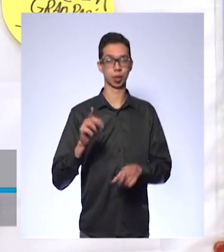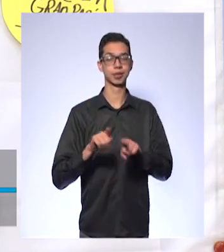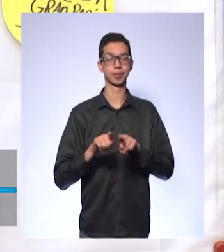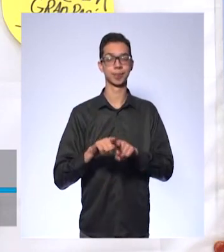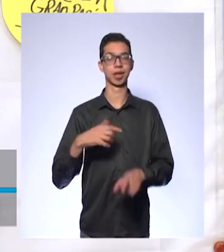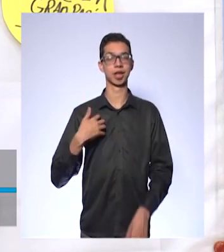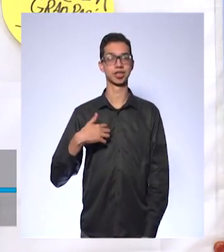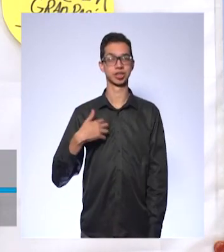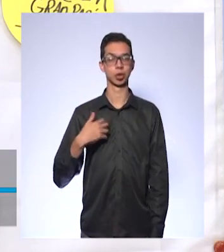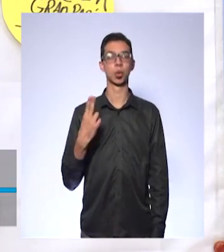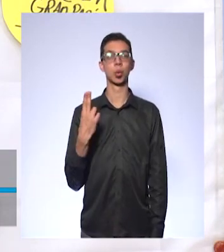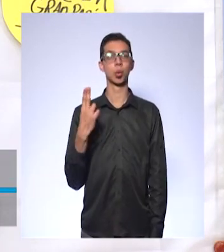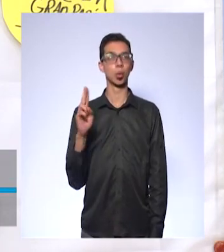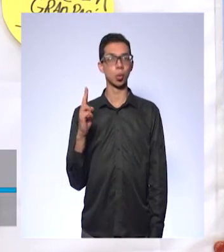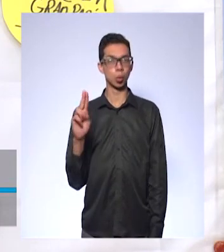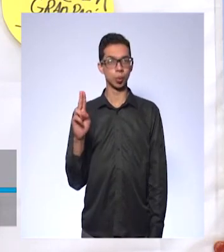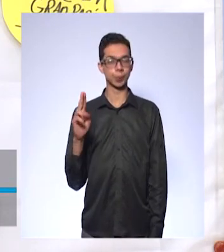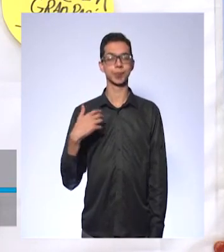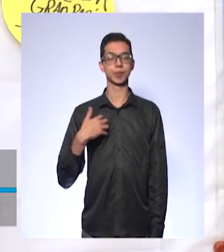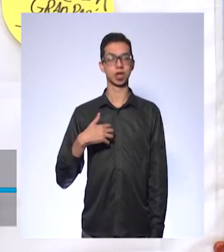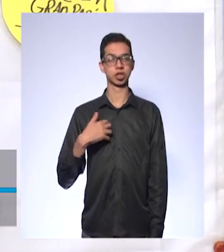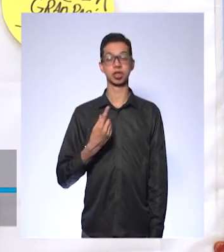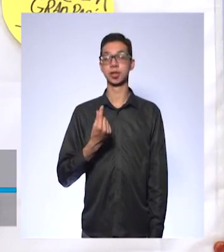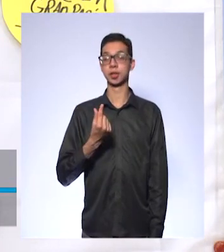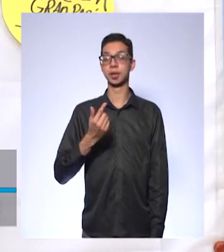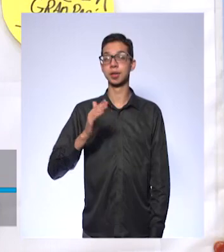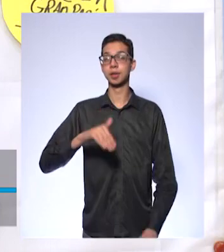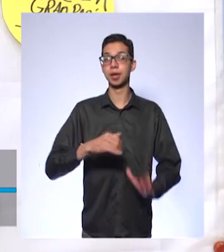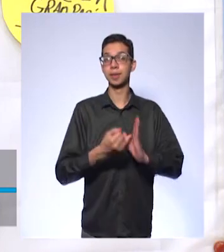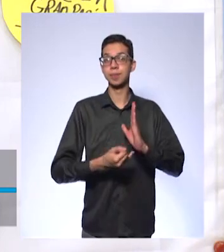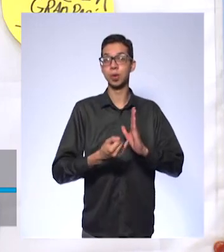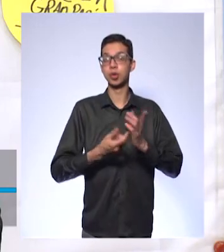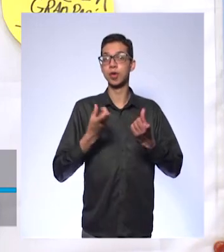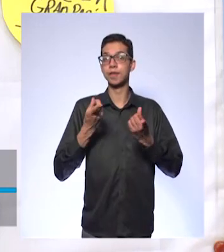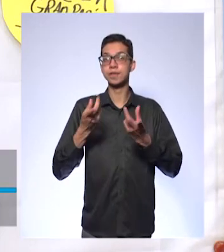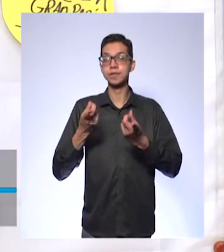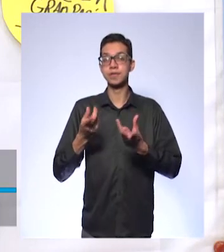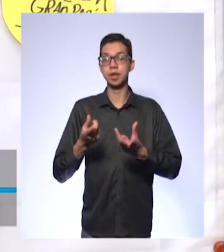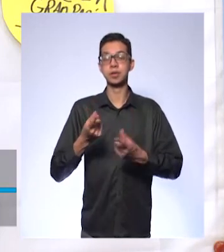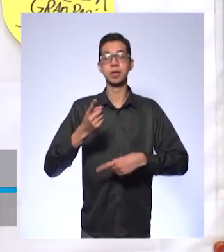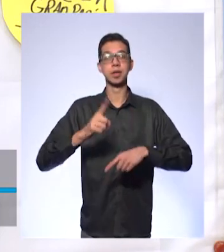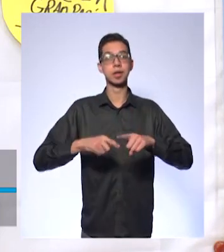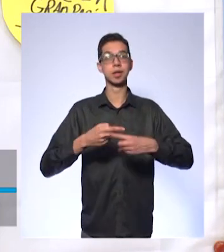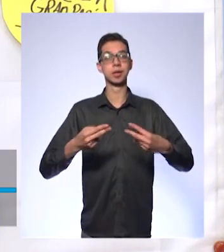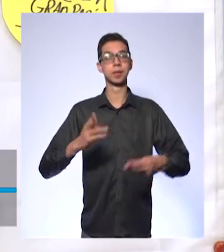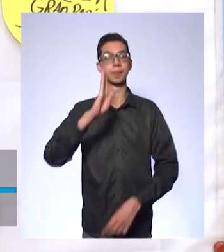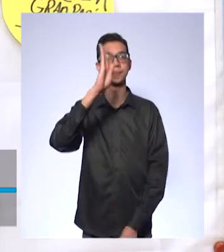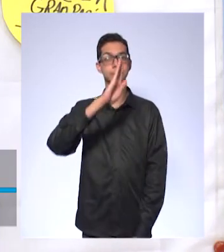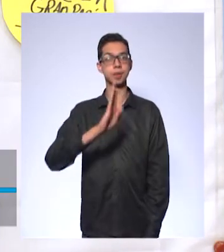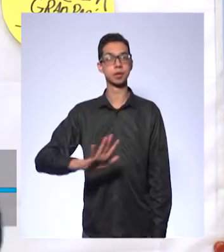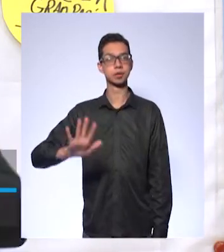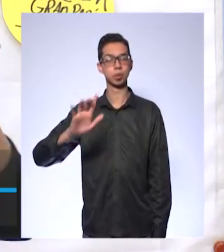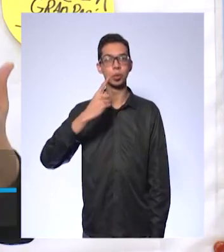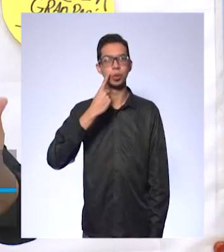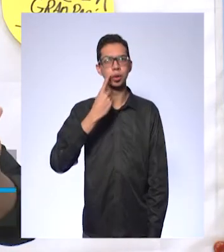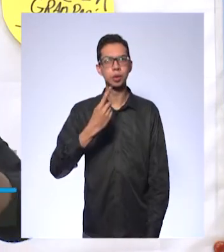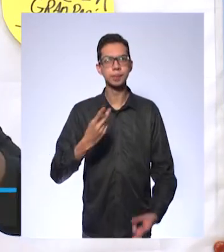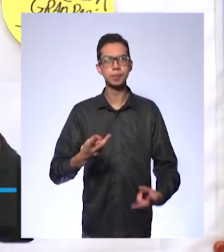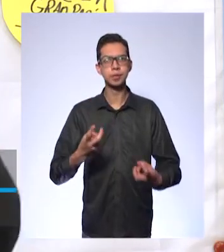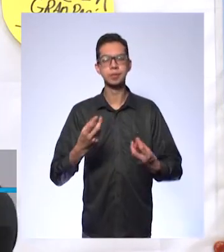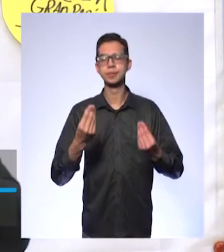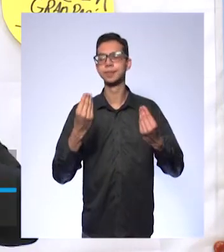menos imposto para circular o charque no Brasil. Olha que discrepância. Então, coloquem-se